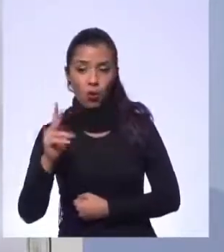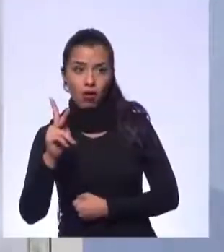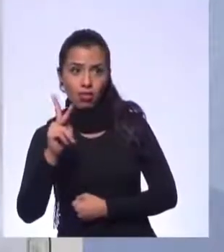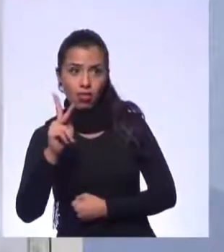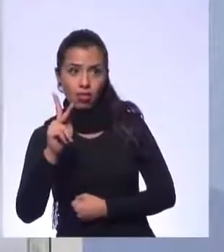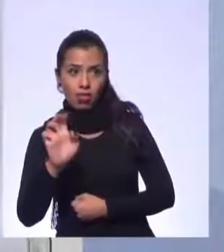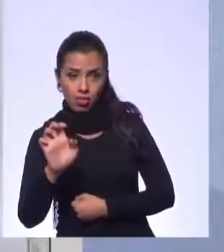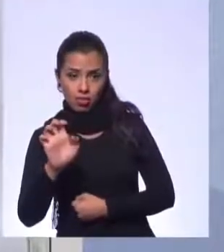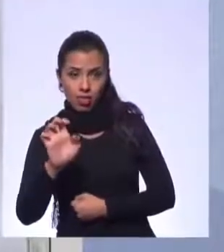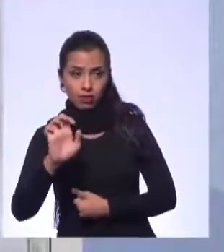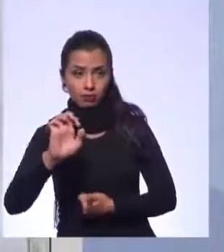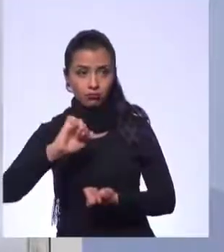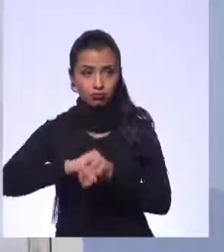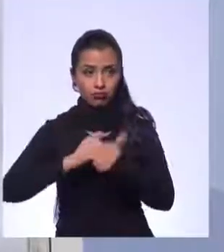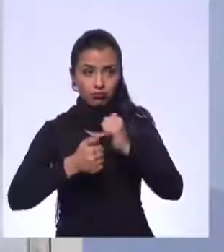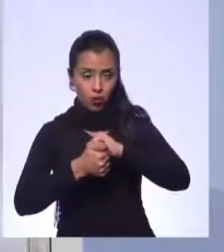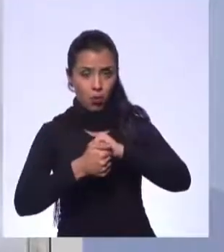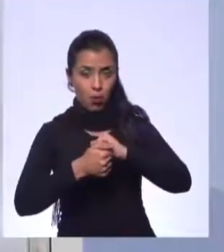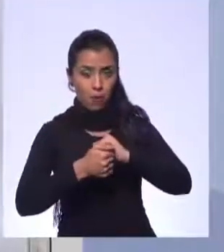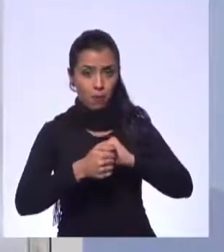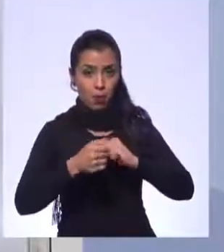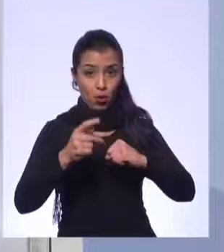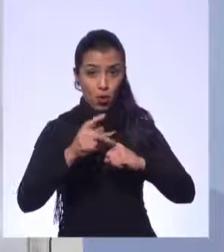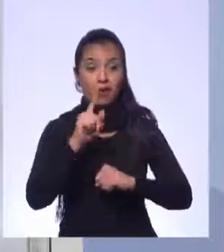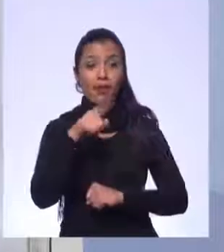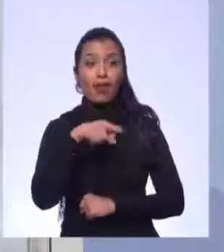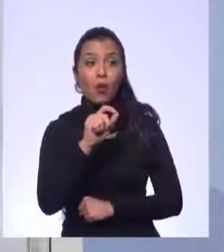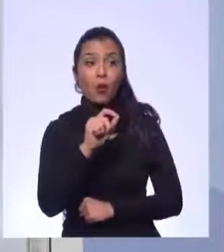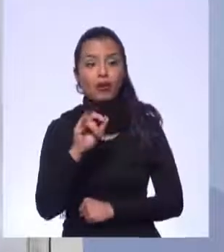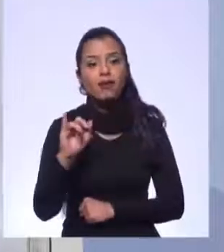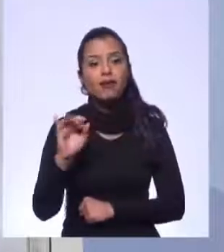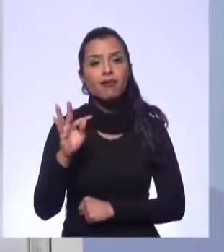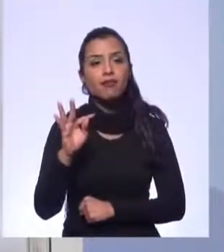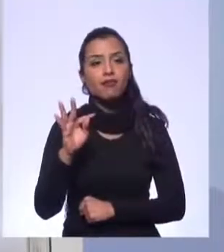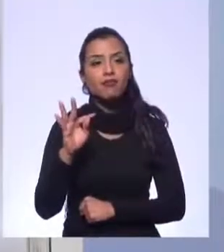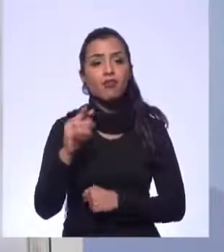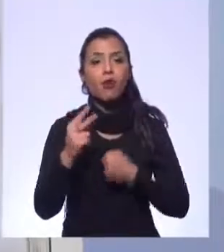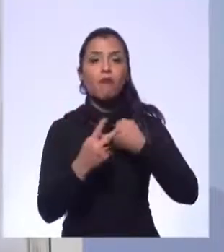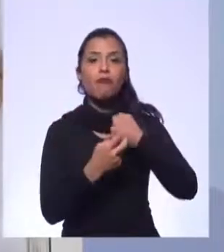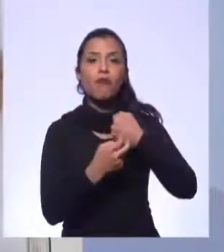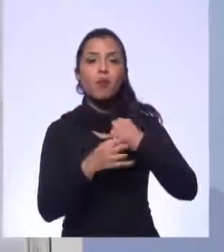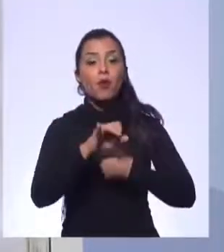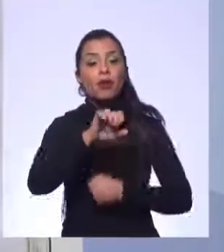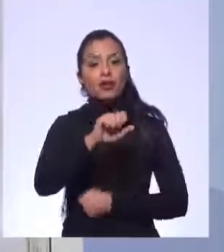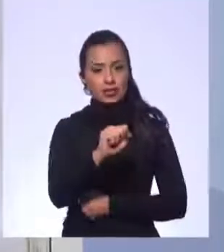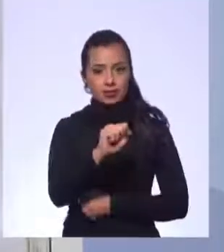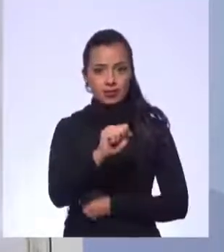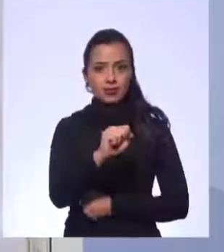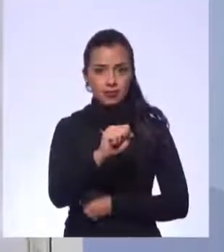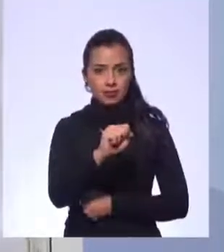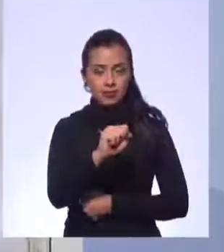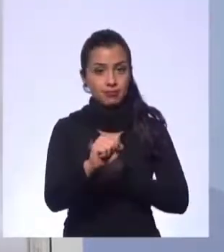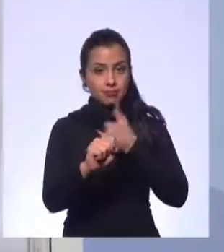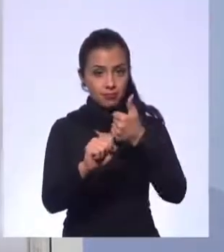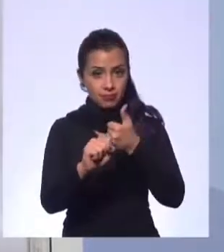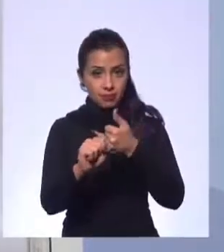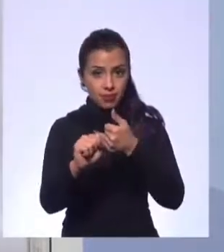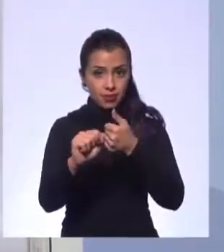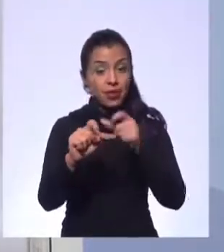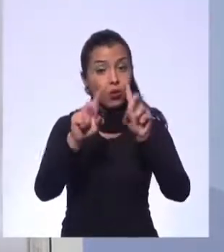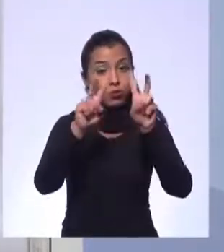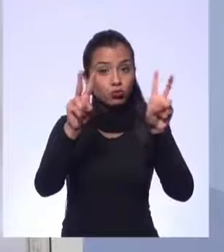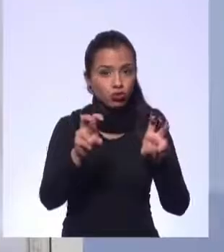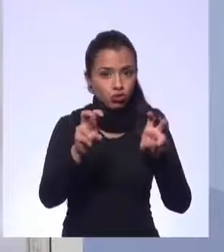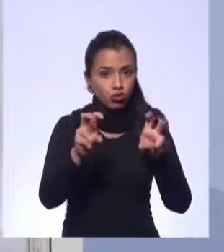pronome correspondente? It. Certo? Qual que é o verbo? Is. E aqui seria o título da aula,